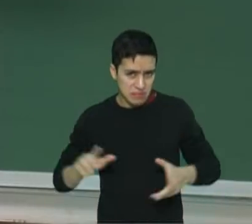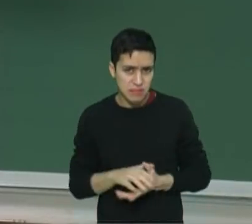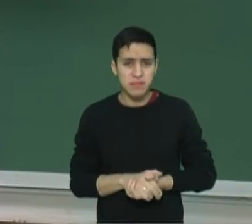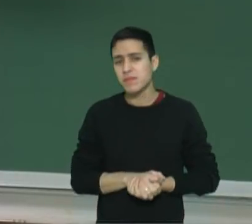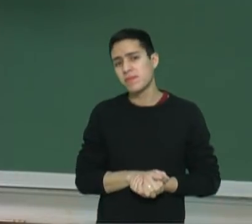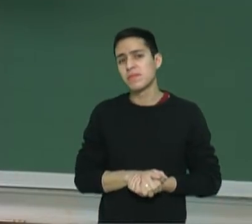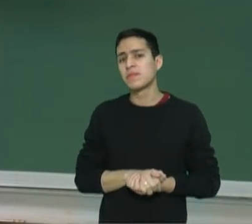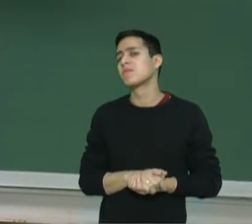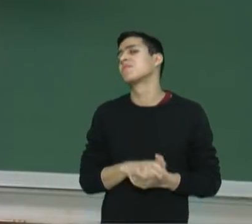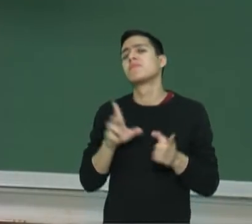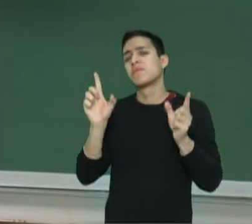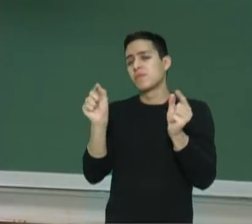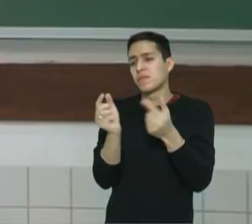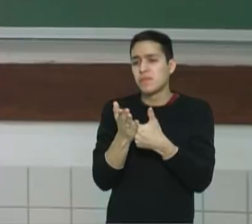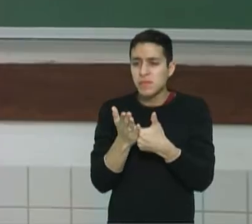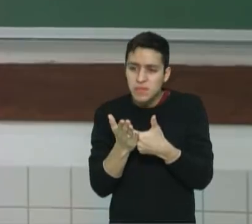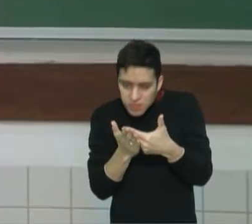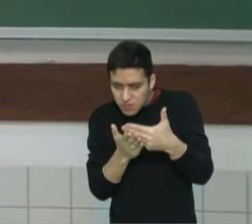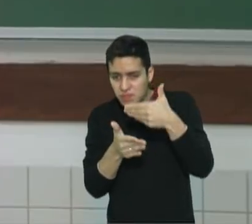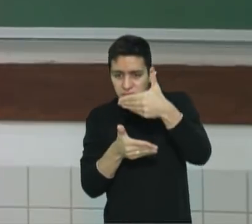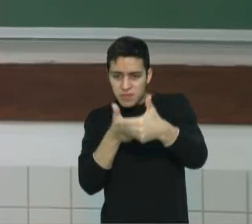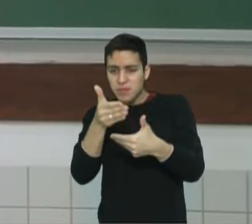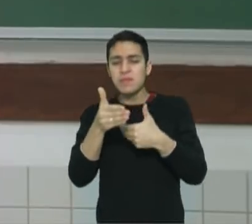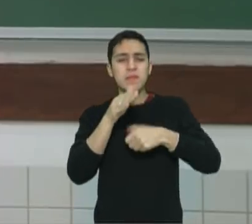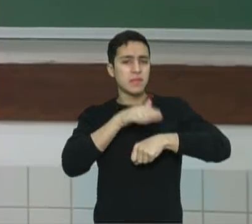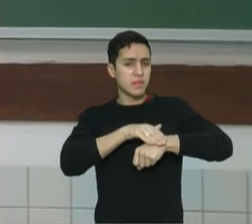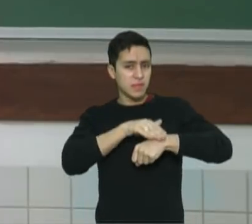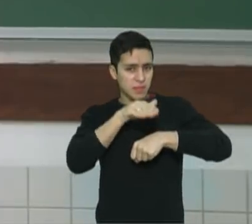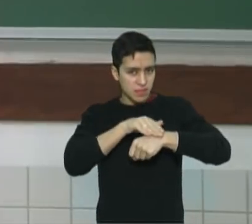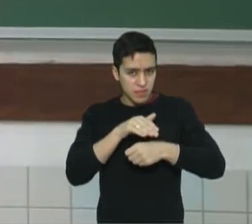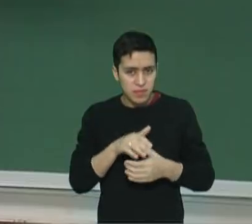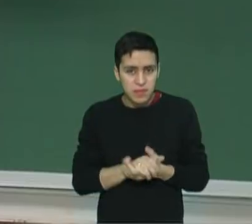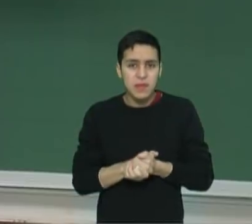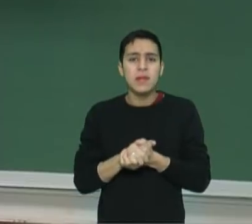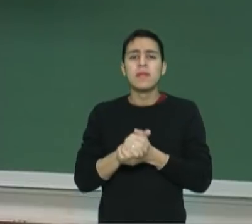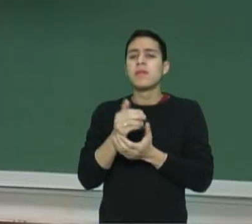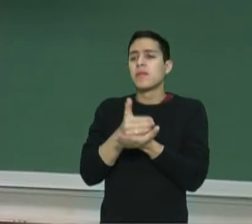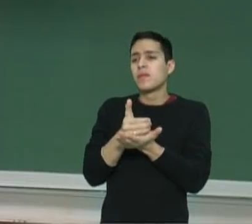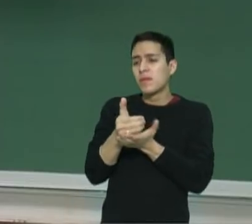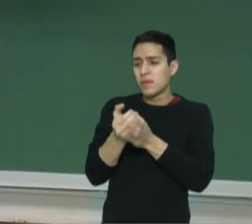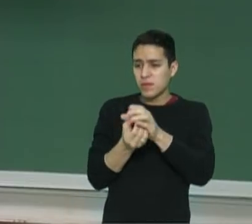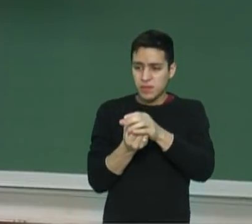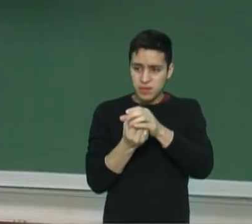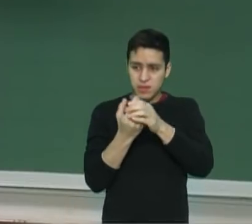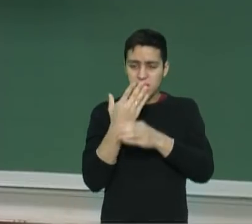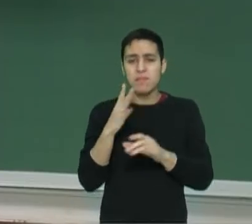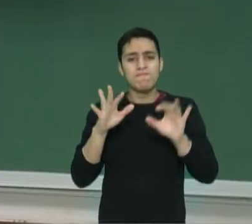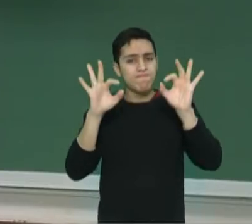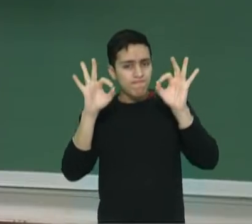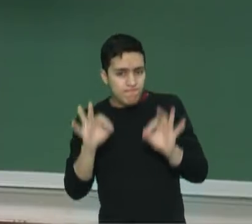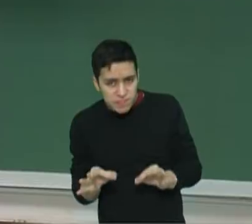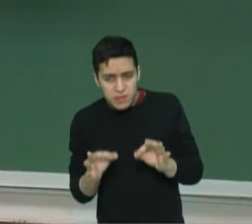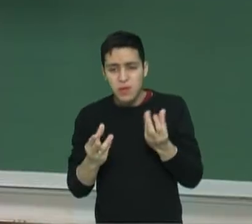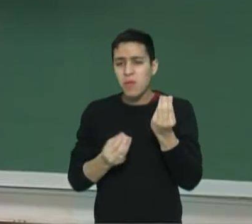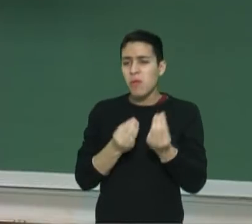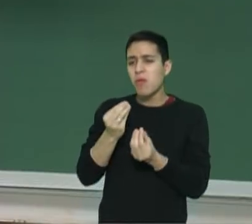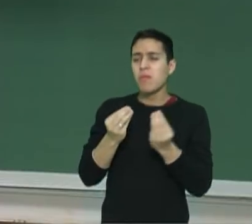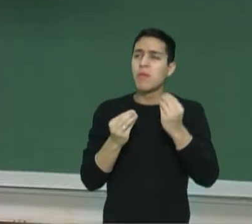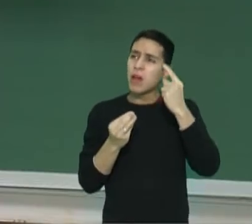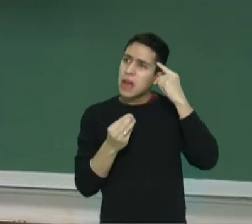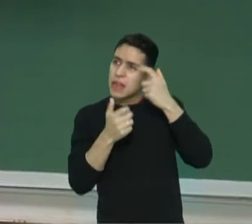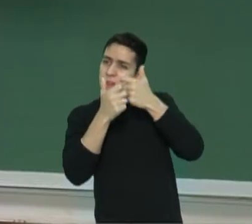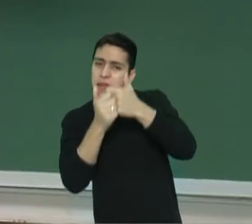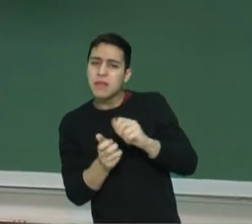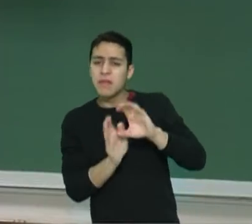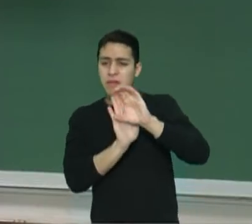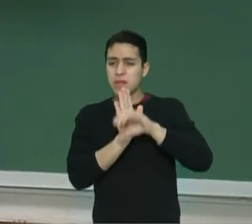se assentando durante o tempo, foi se estabelecendo exatamente sobre essas noções de domínio. Então a